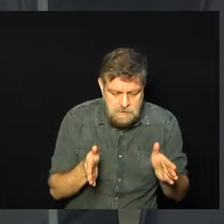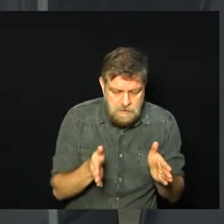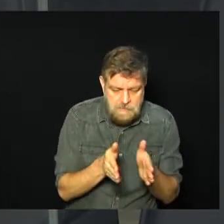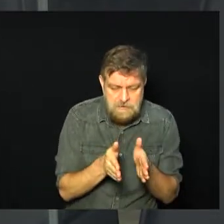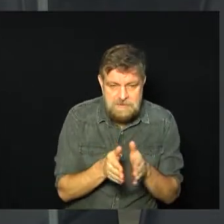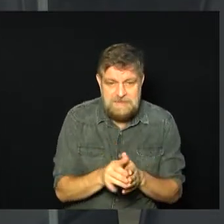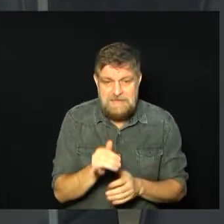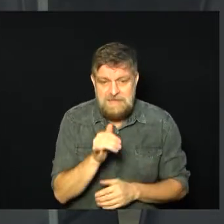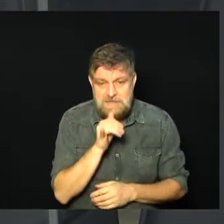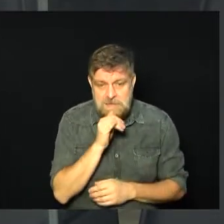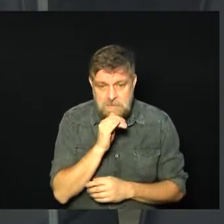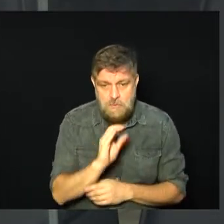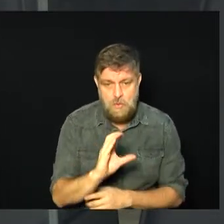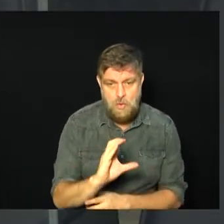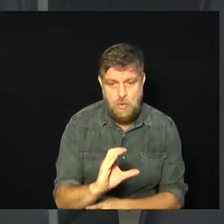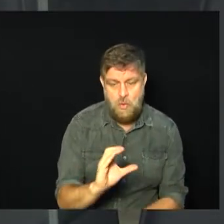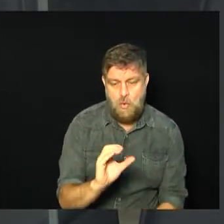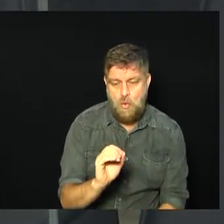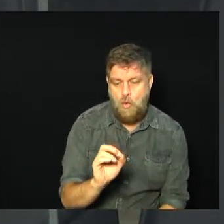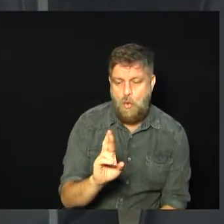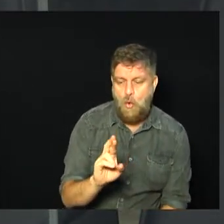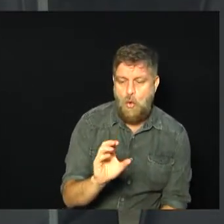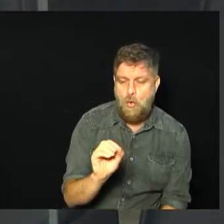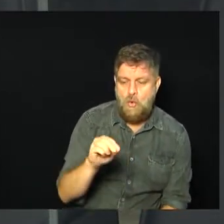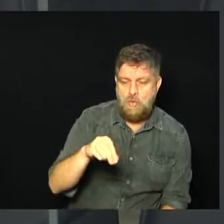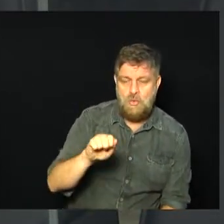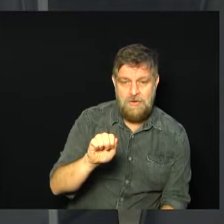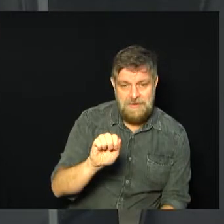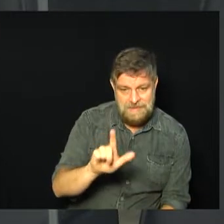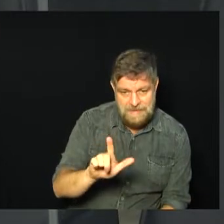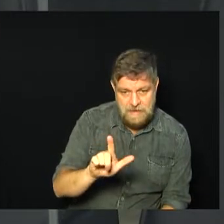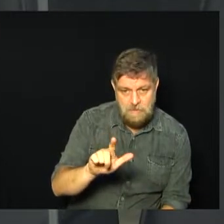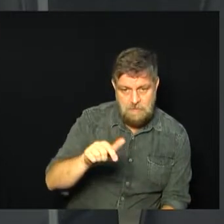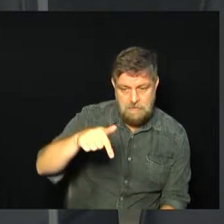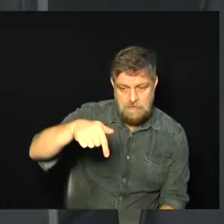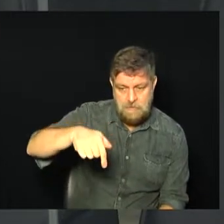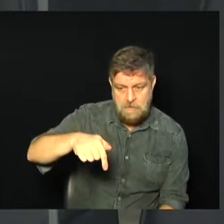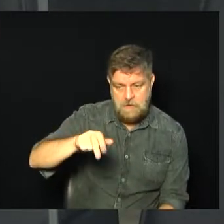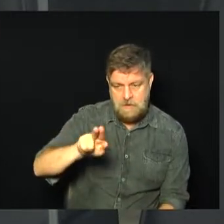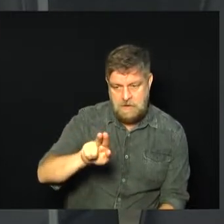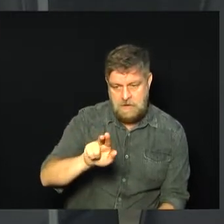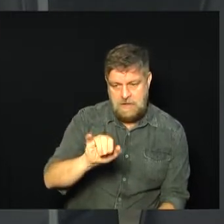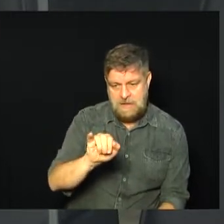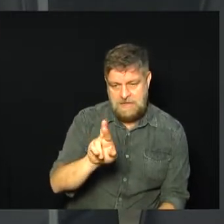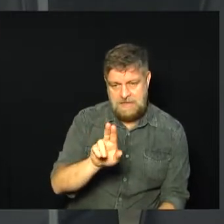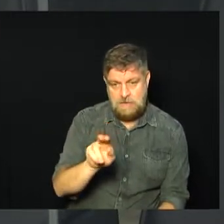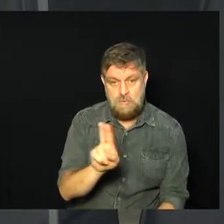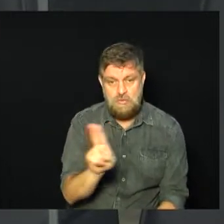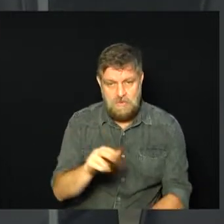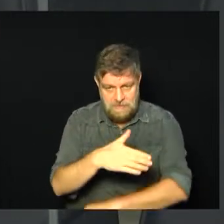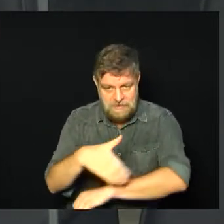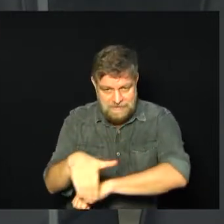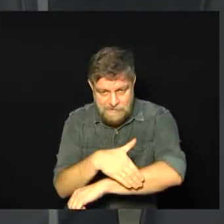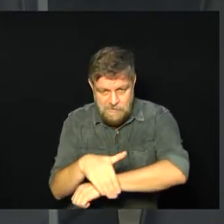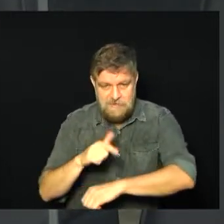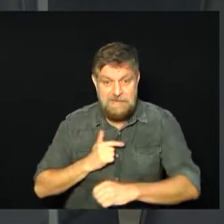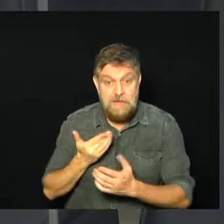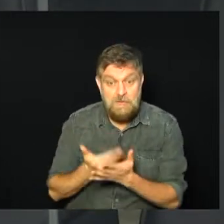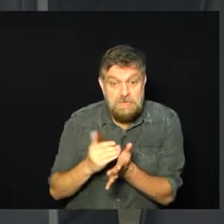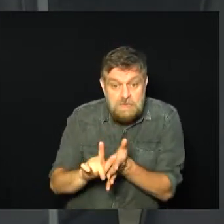Coronel Quirino, né? A calçada é super estreita. Então, um estudo que delimitasse ou